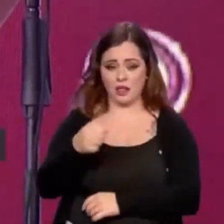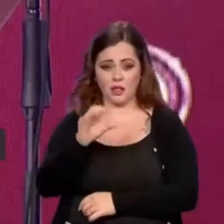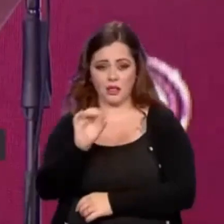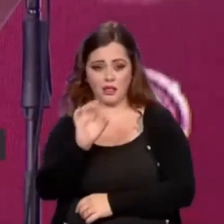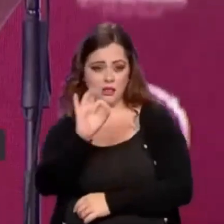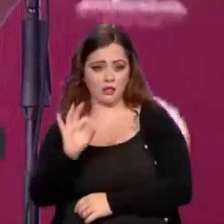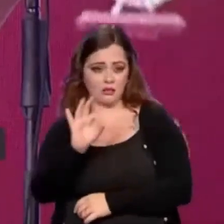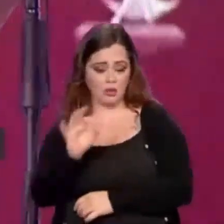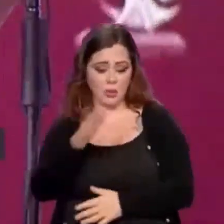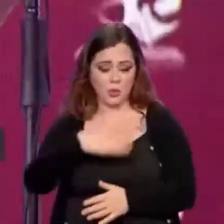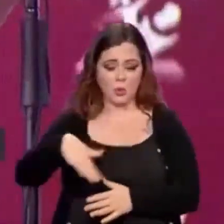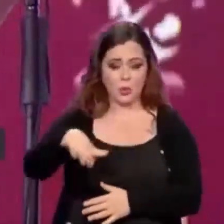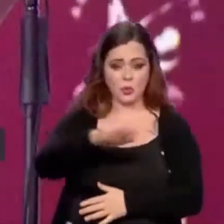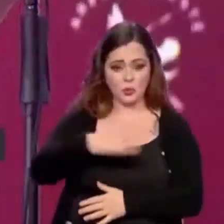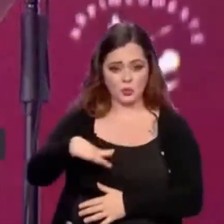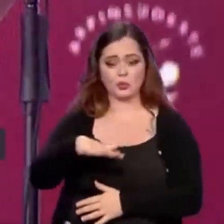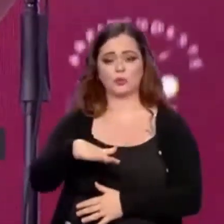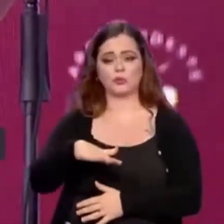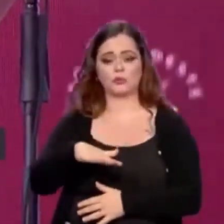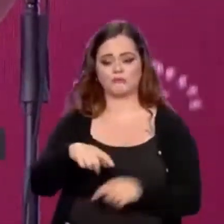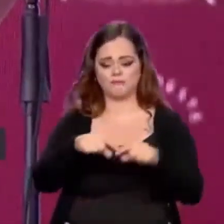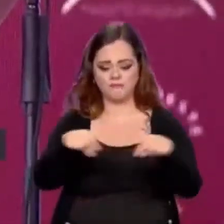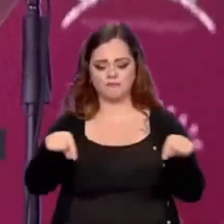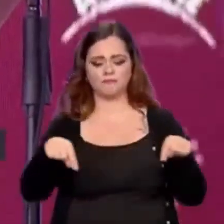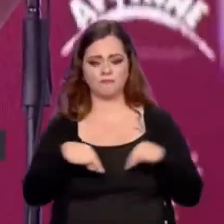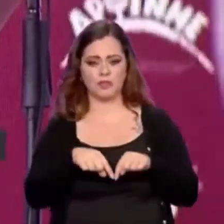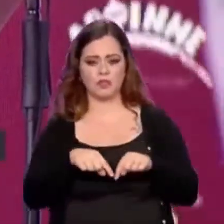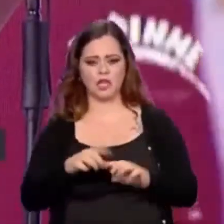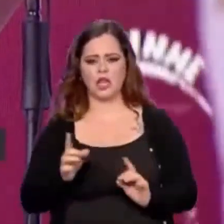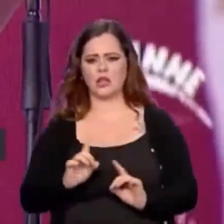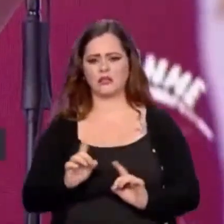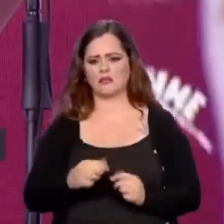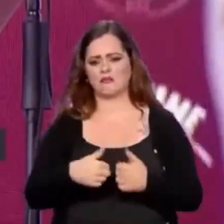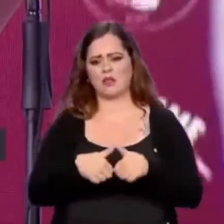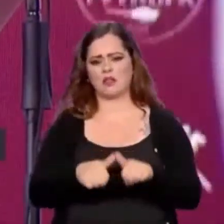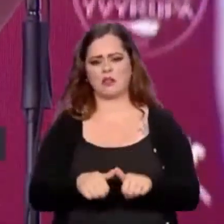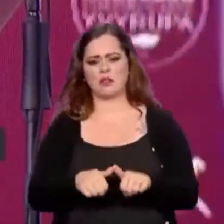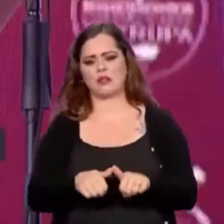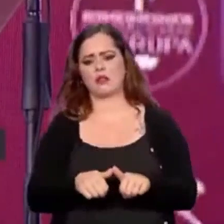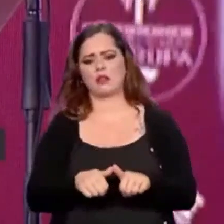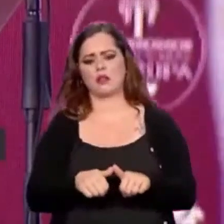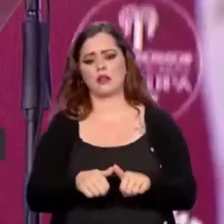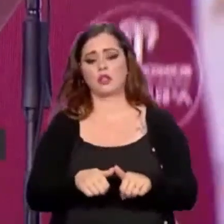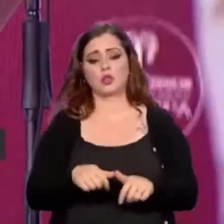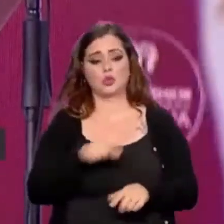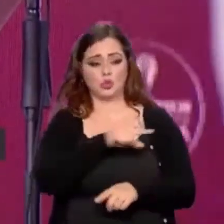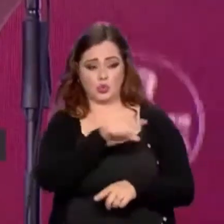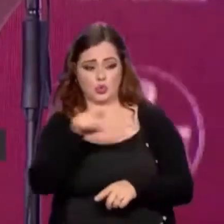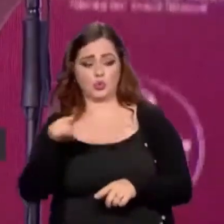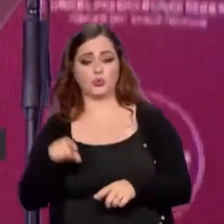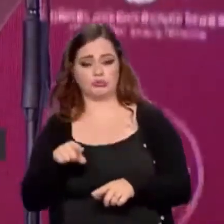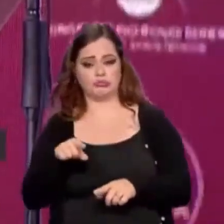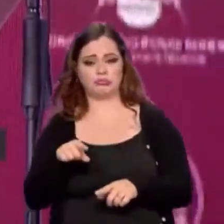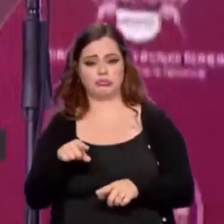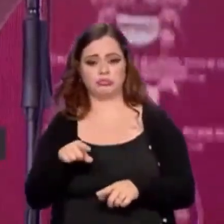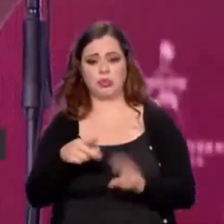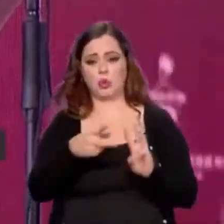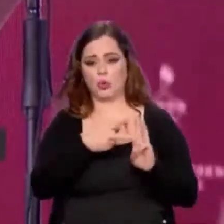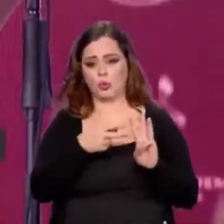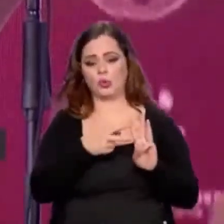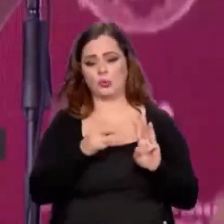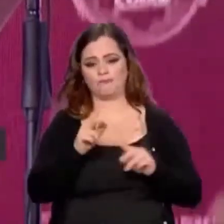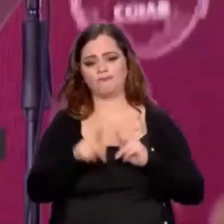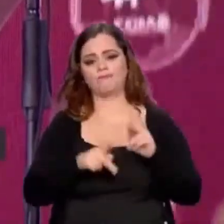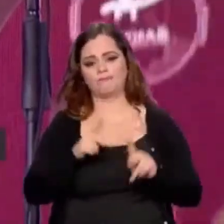do total das terras demarcadas não estão na posse plena dos seus respectivos povos, como